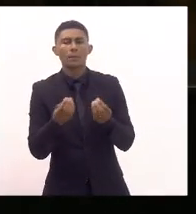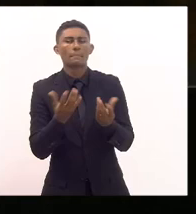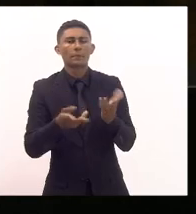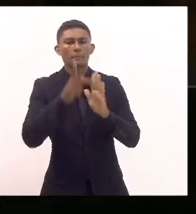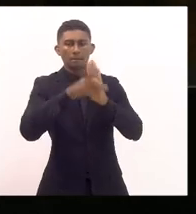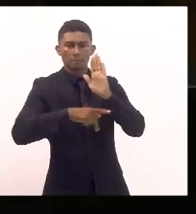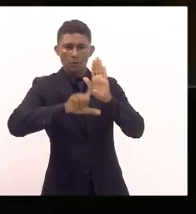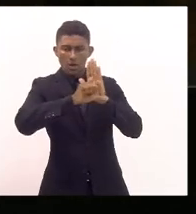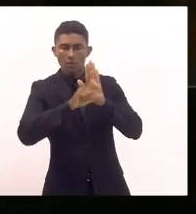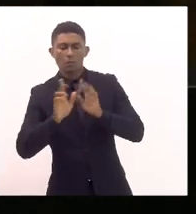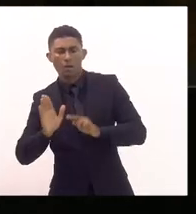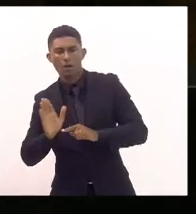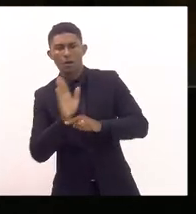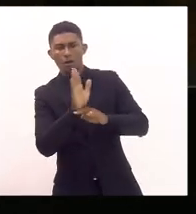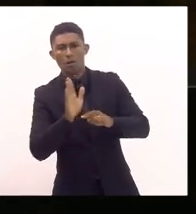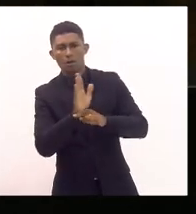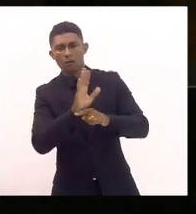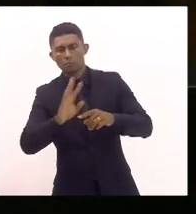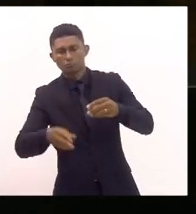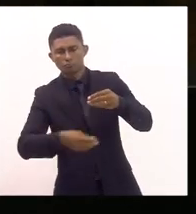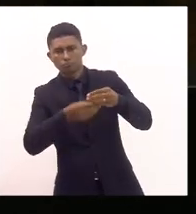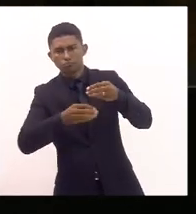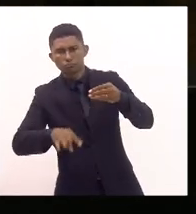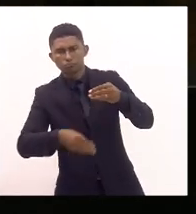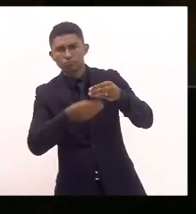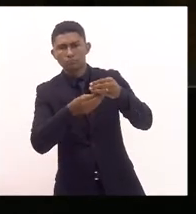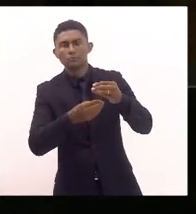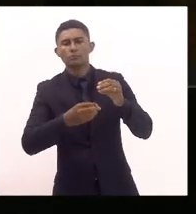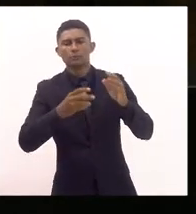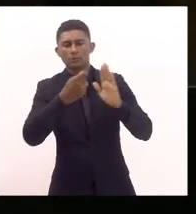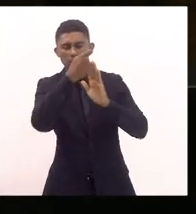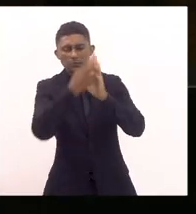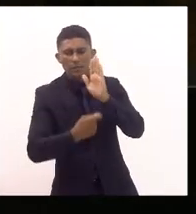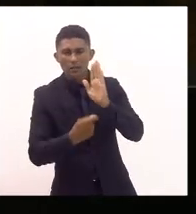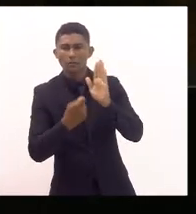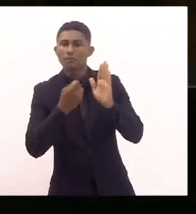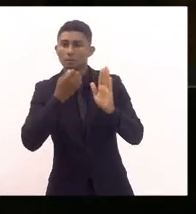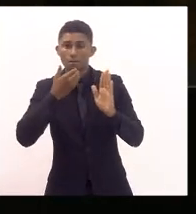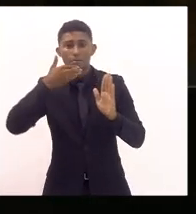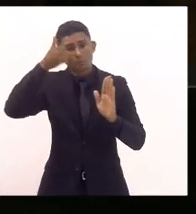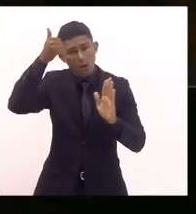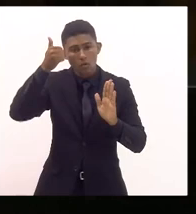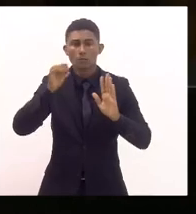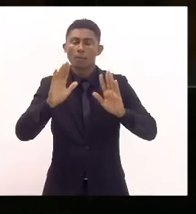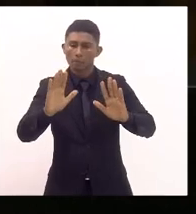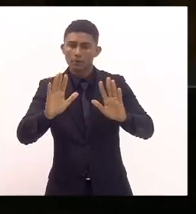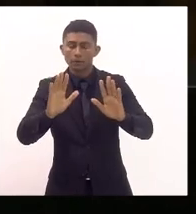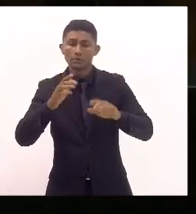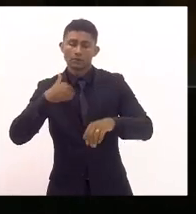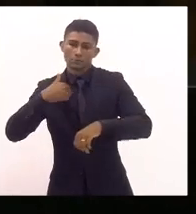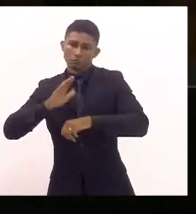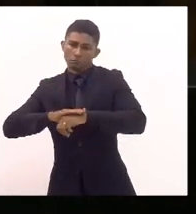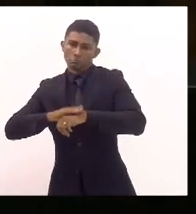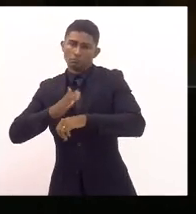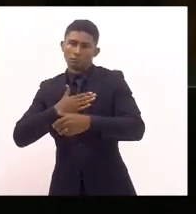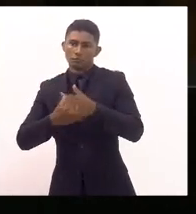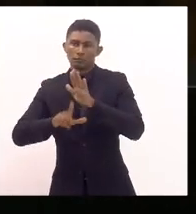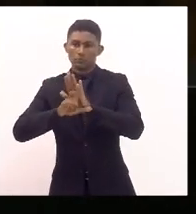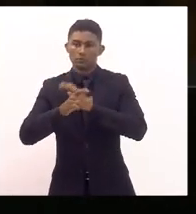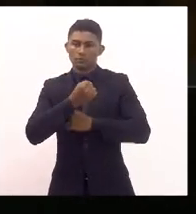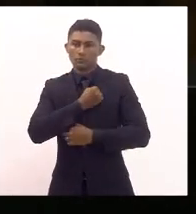contribuir inclusive o enriquecimento de seu texto como autora da lei